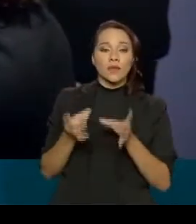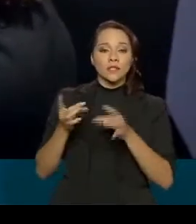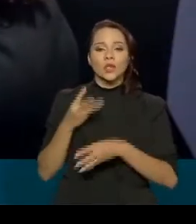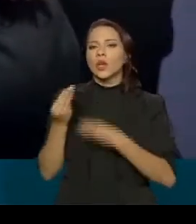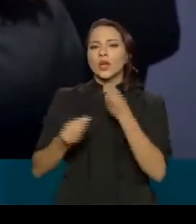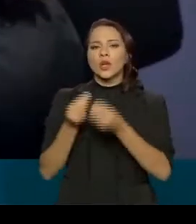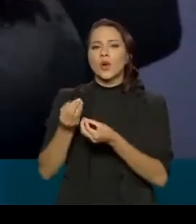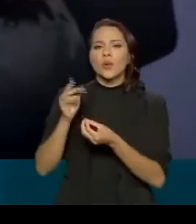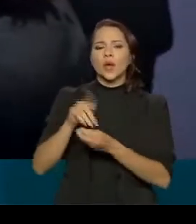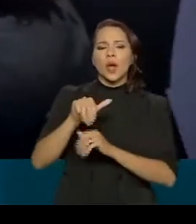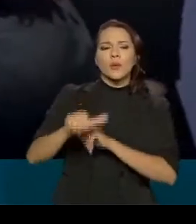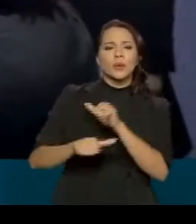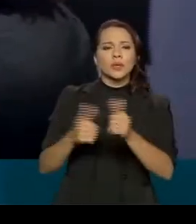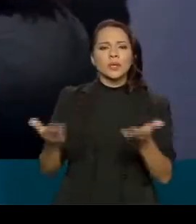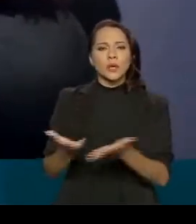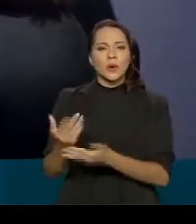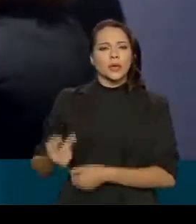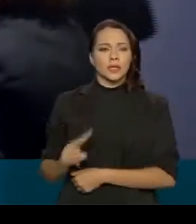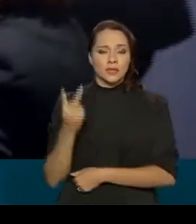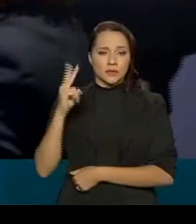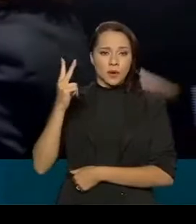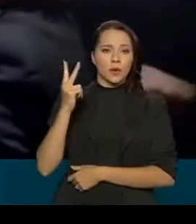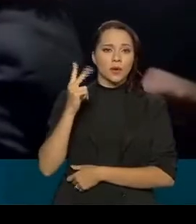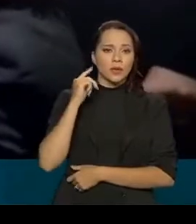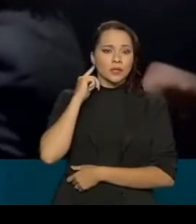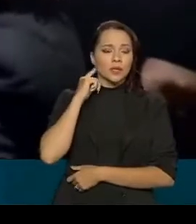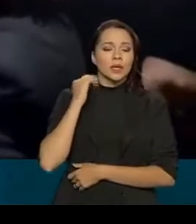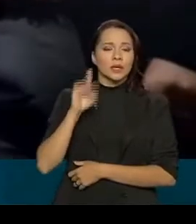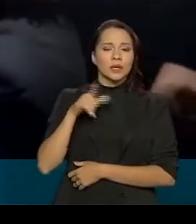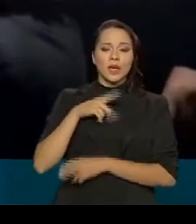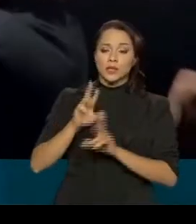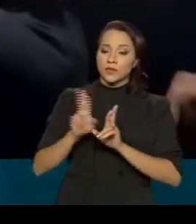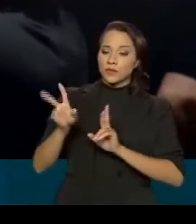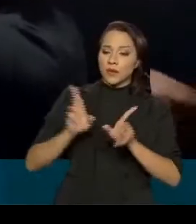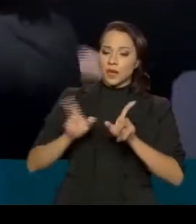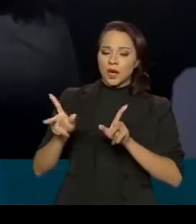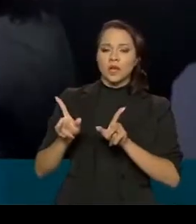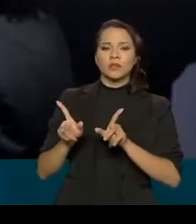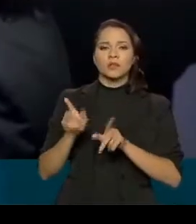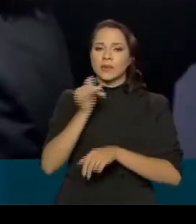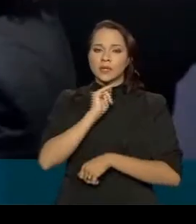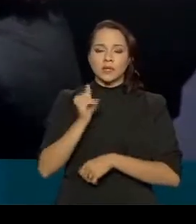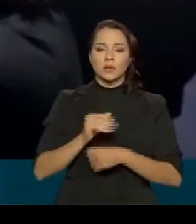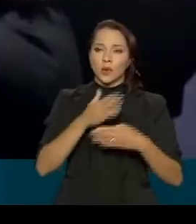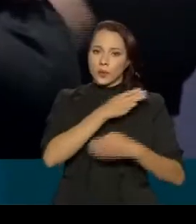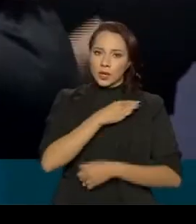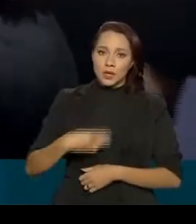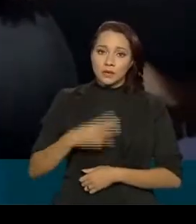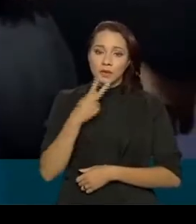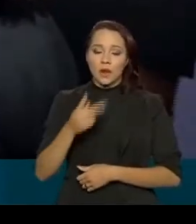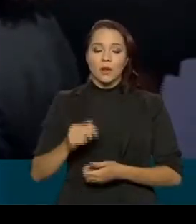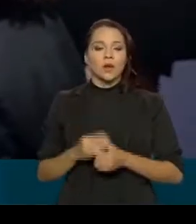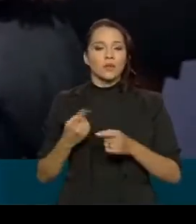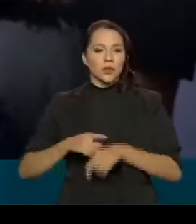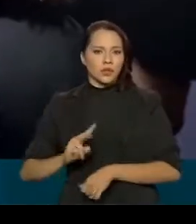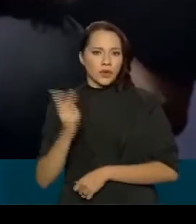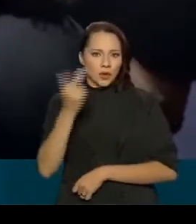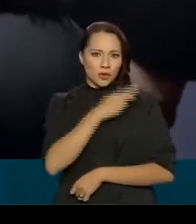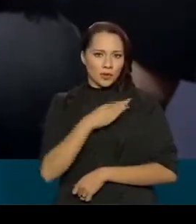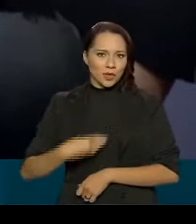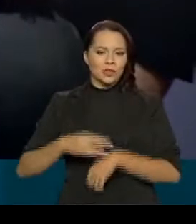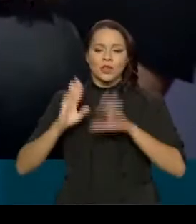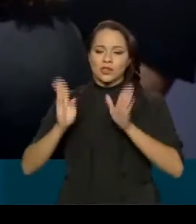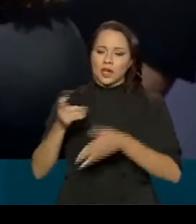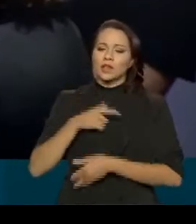a transposição desses valores, que são diferentes, do, por exemplo, do que o ministro falou, porque os valores que o ministro falou já têm